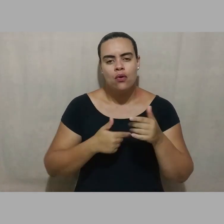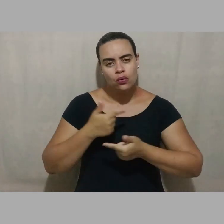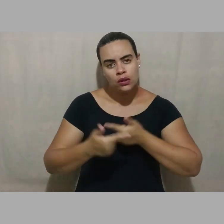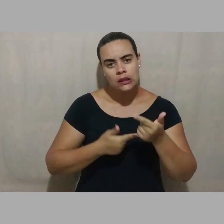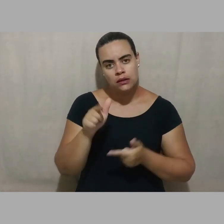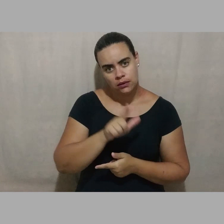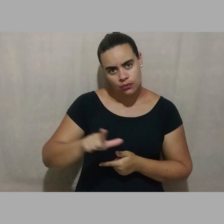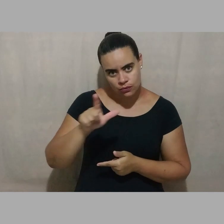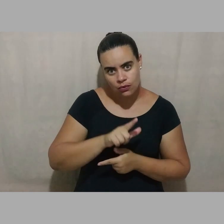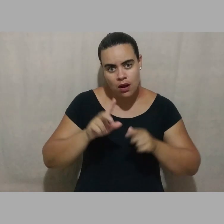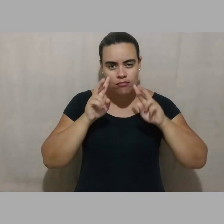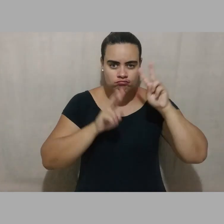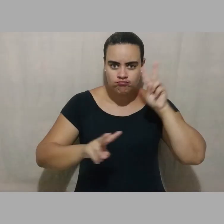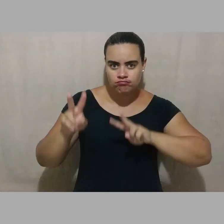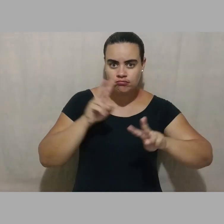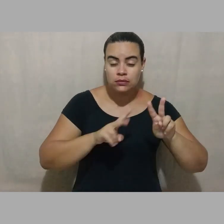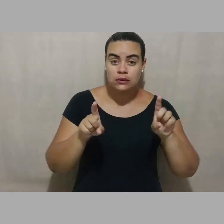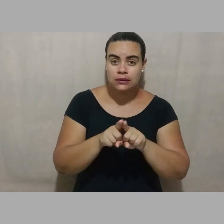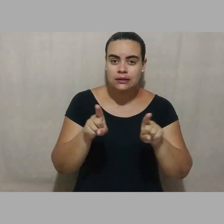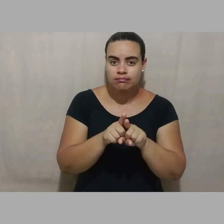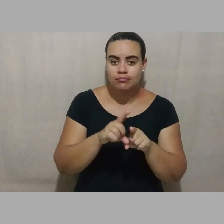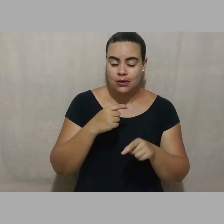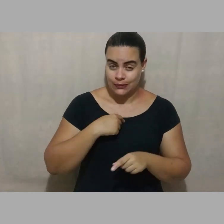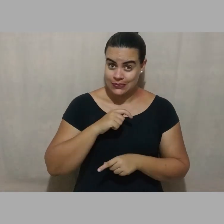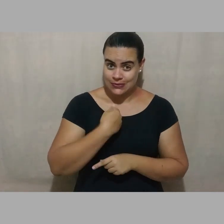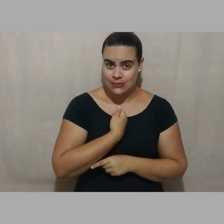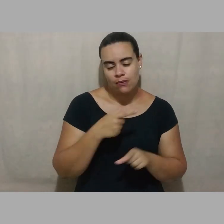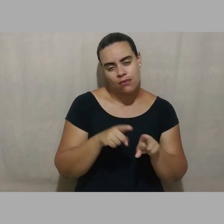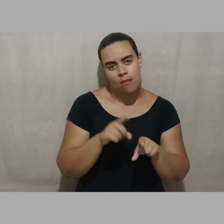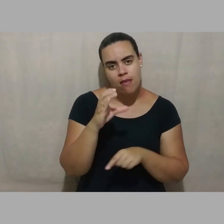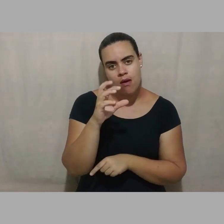literatura, com visualidades e também sou cromoterapeuta.